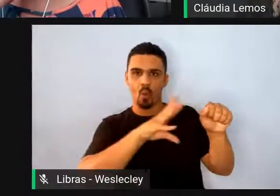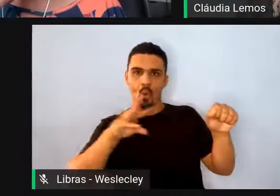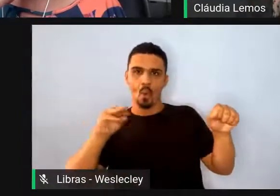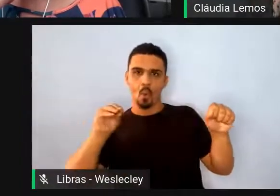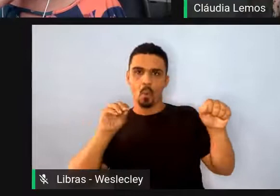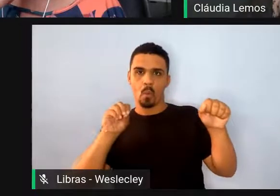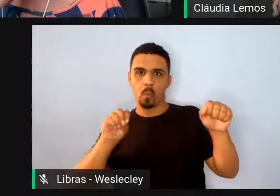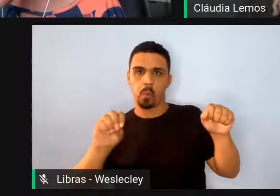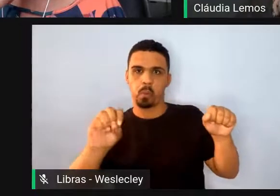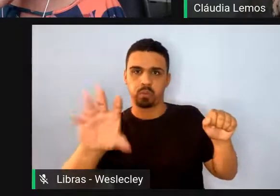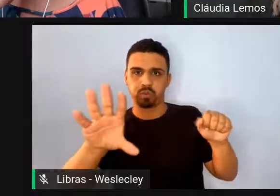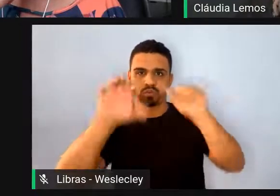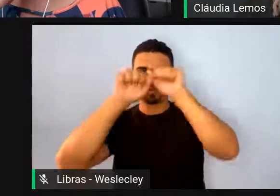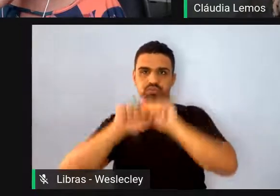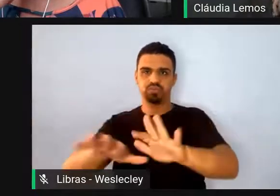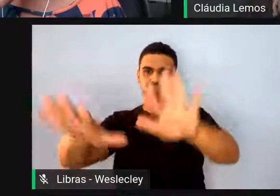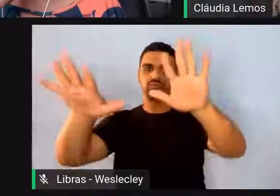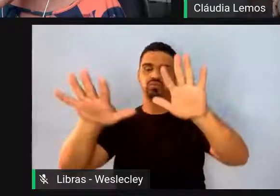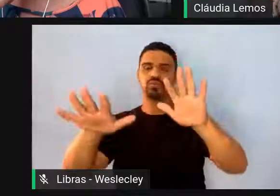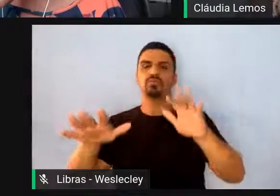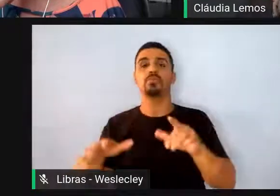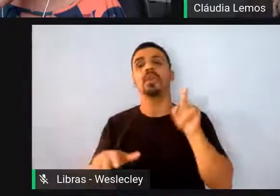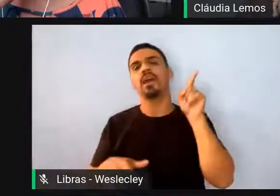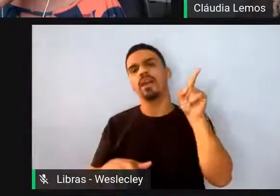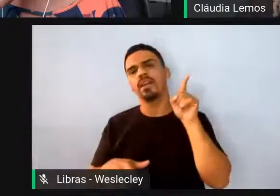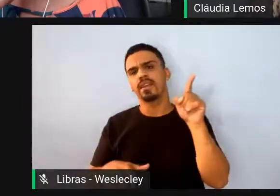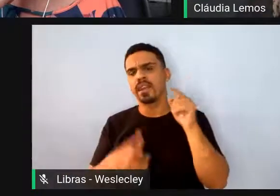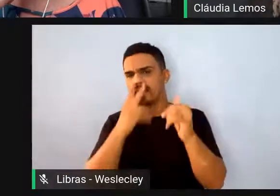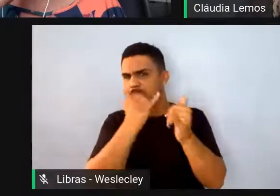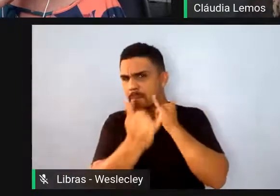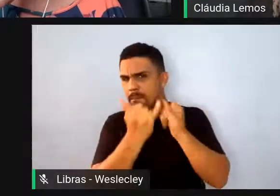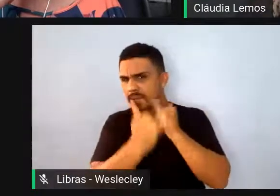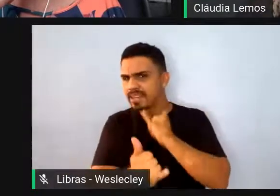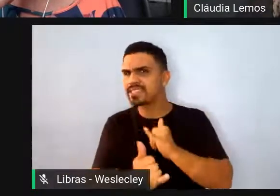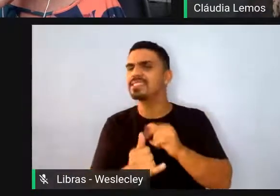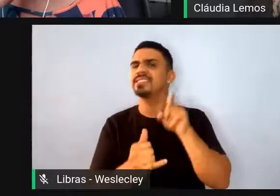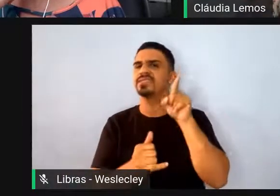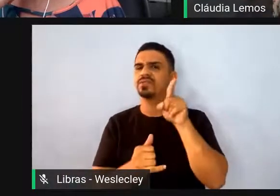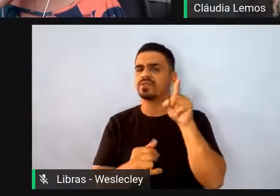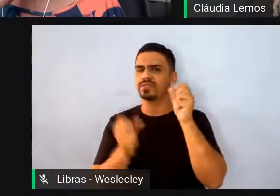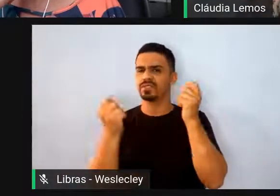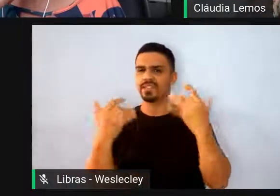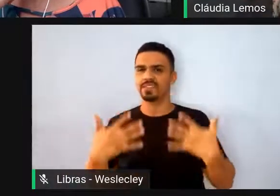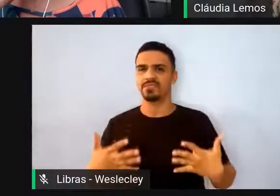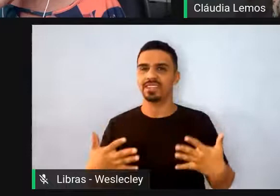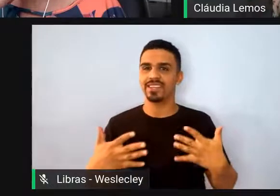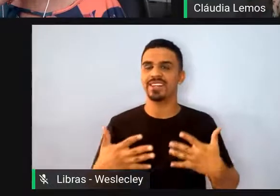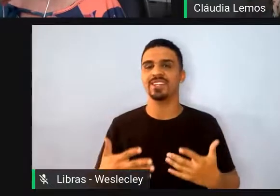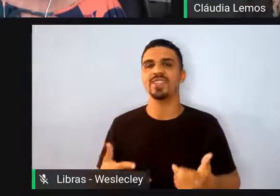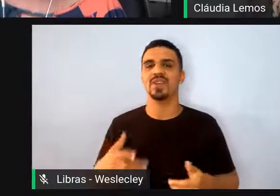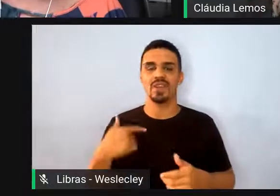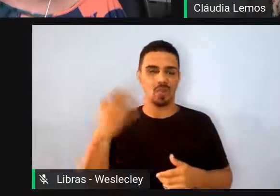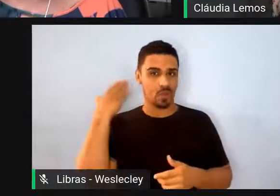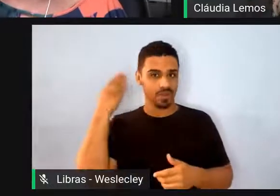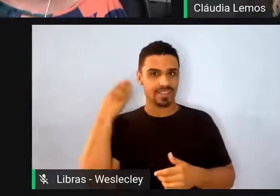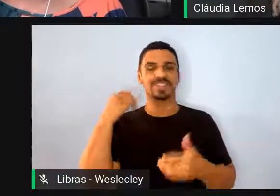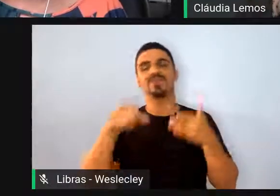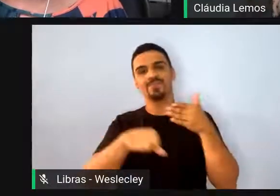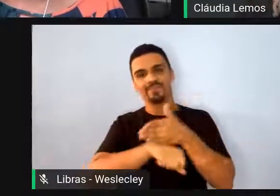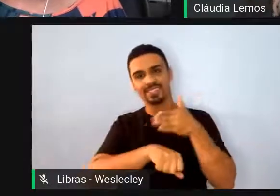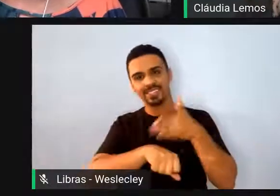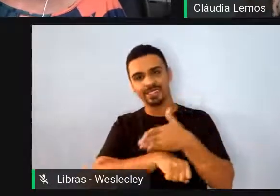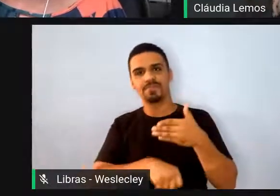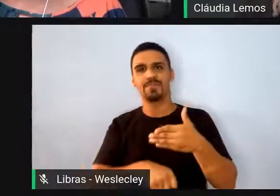da Previdência. E a conclusão dela foi parecida com isso que você está dizendo. Eu vou falar um pouquinho que, né, eu participei lá do trabalho dela para ouvir